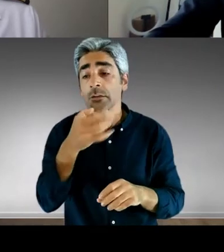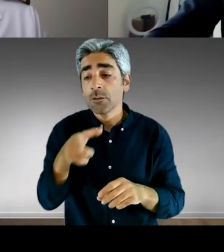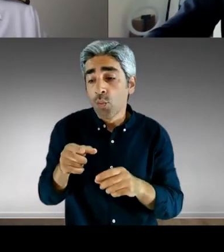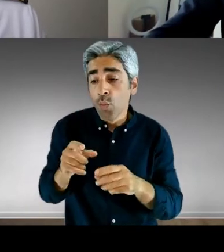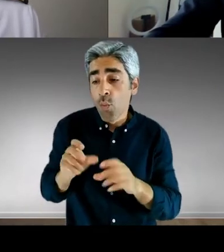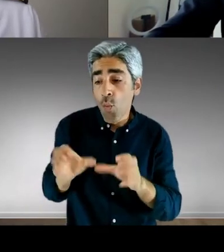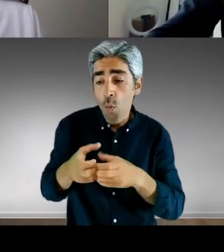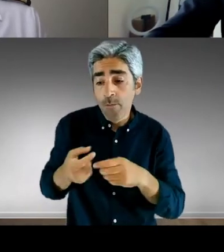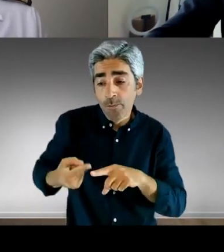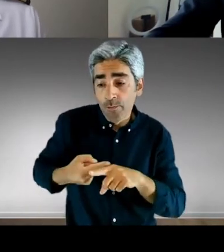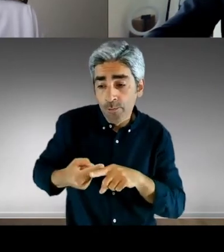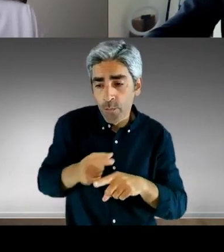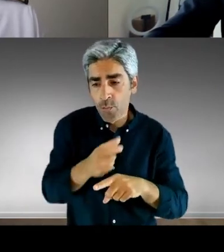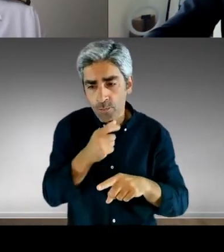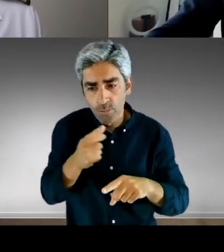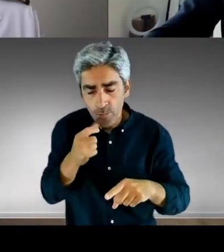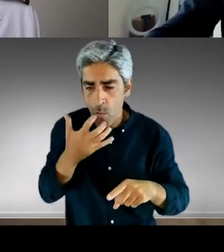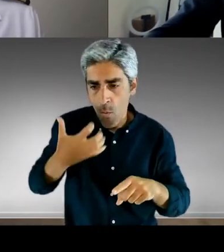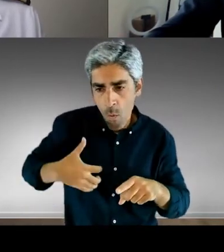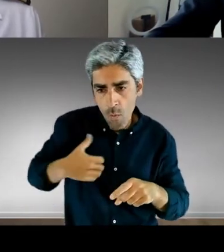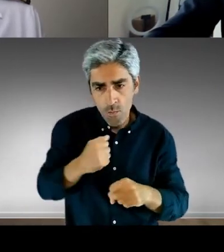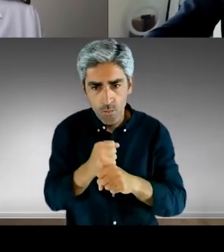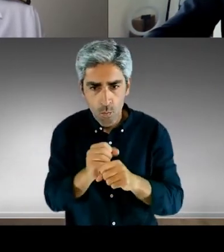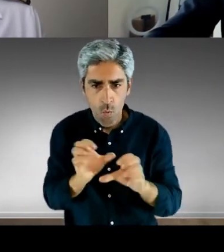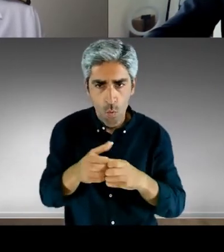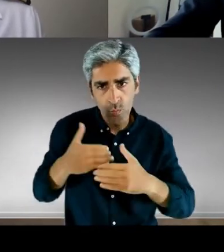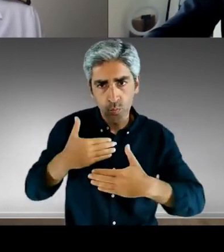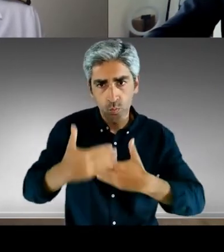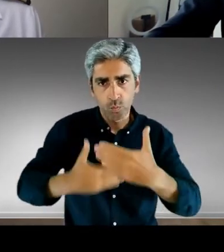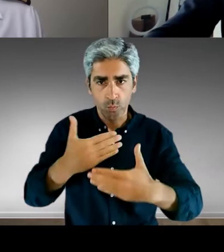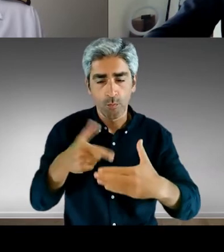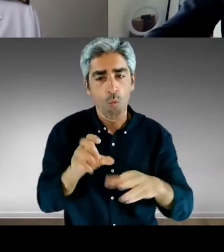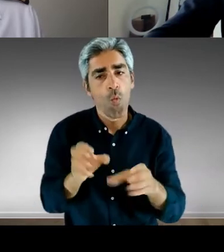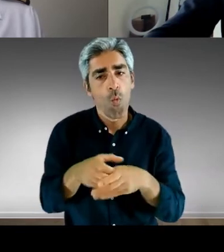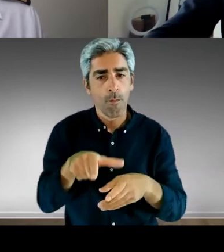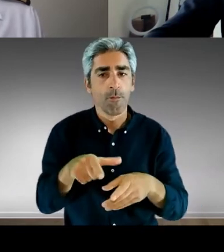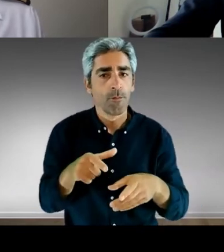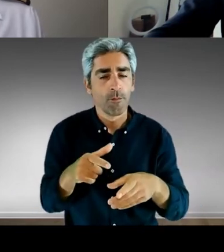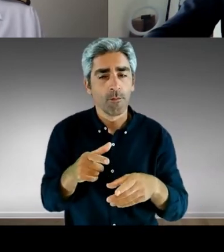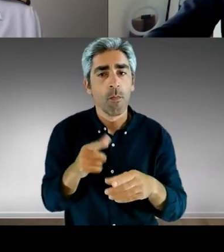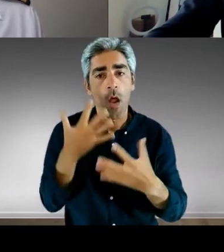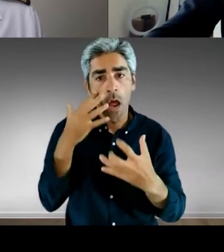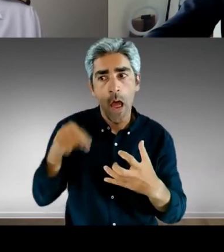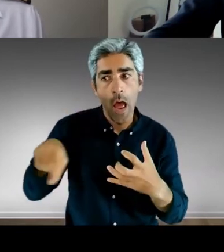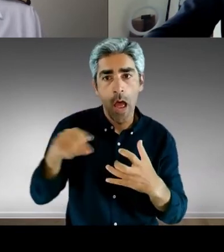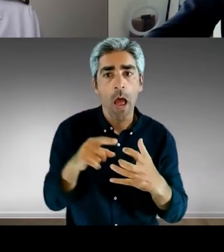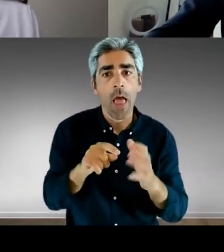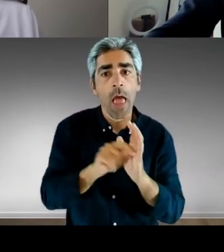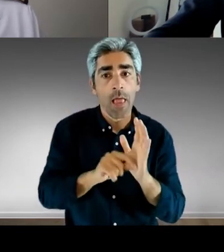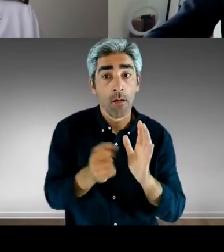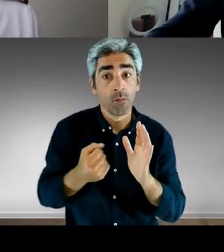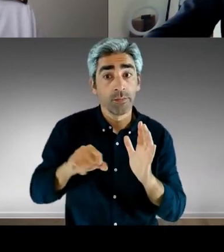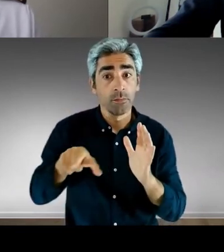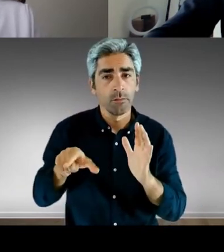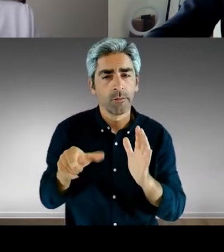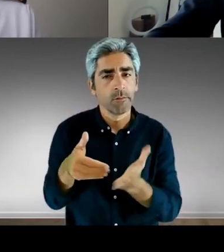genuinamente comprometido, orgulhoso do desempenho do grupo, o próprio grupo rejeita quem denota falta de ética. E se estas